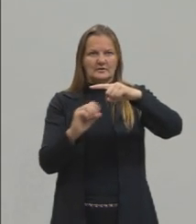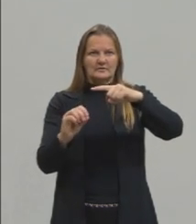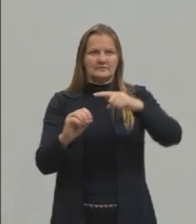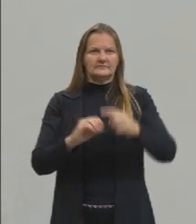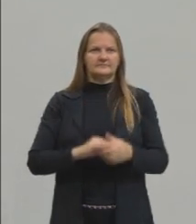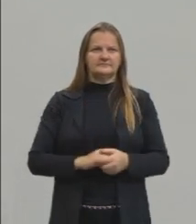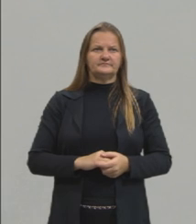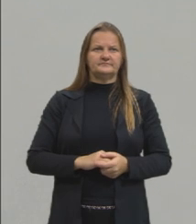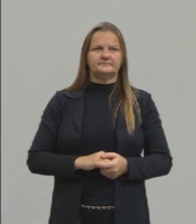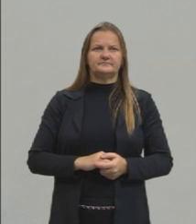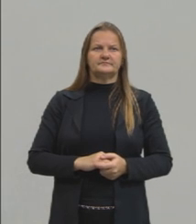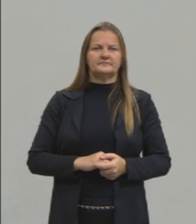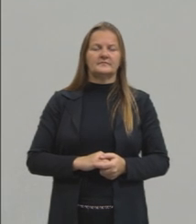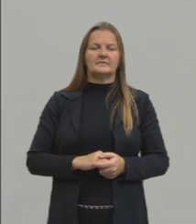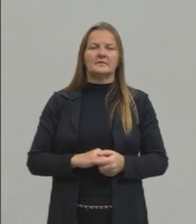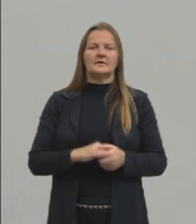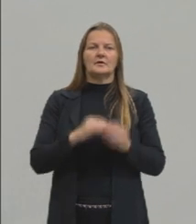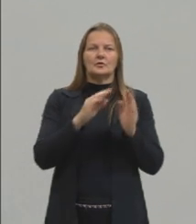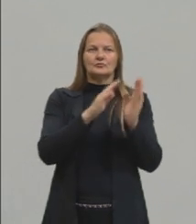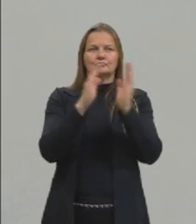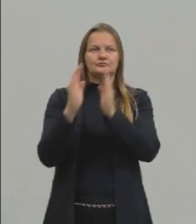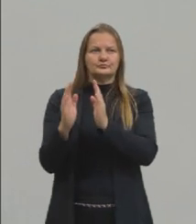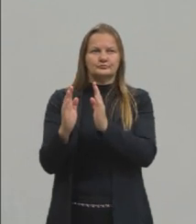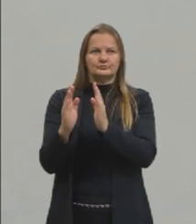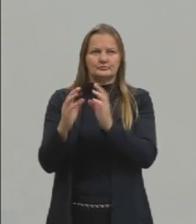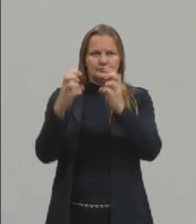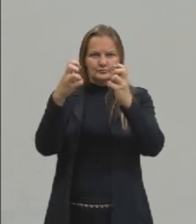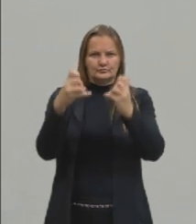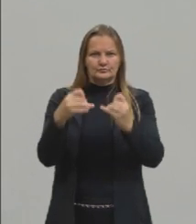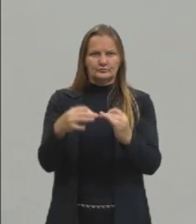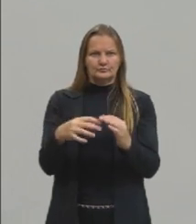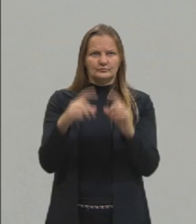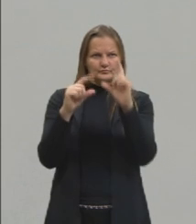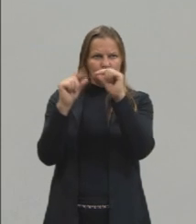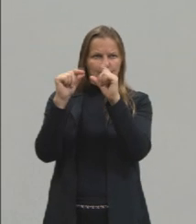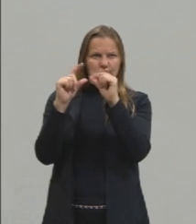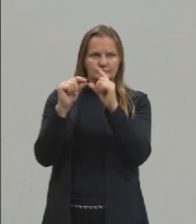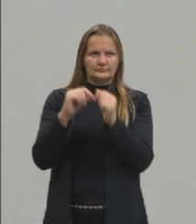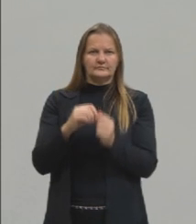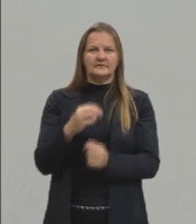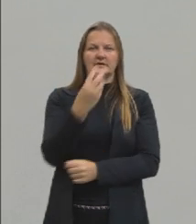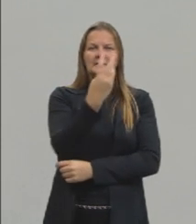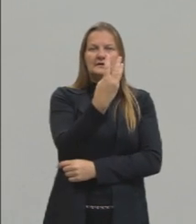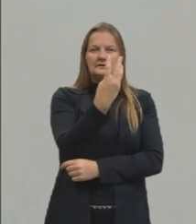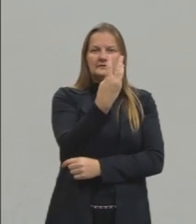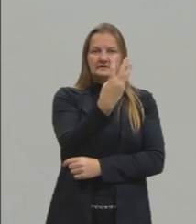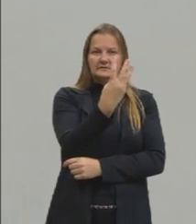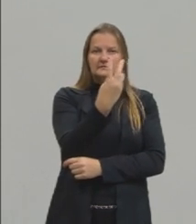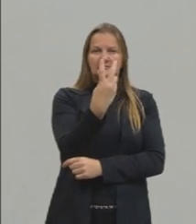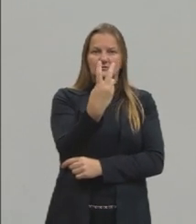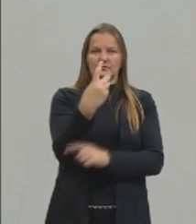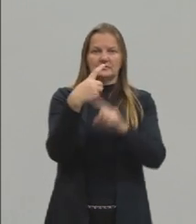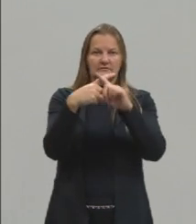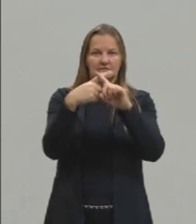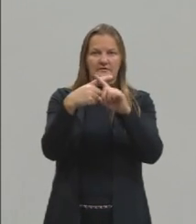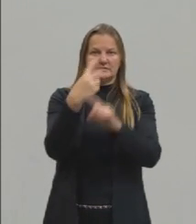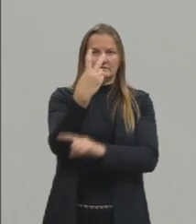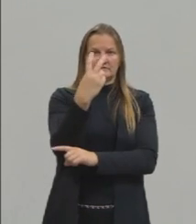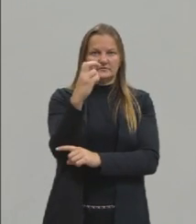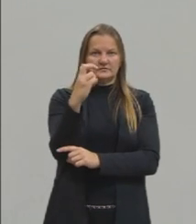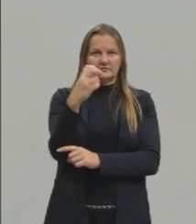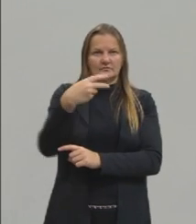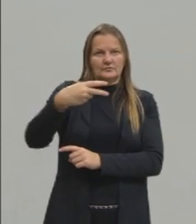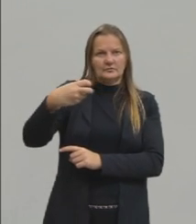certo então aqui eu vou calcular logo ao lado aqui vou fazer uma feliz Kuhn e vou calcular então 32 vezes